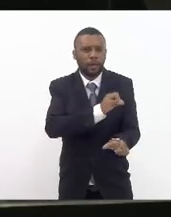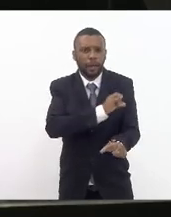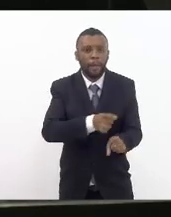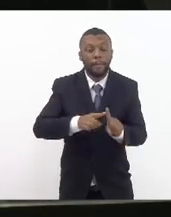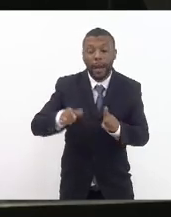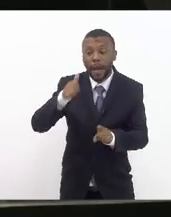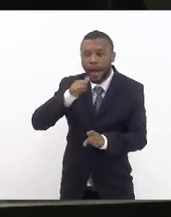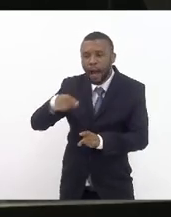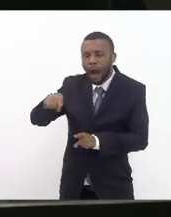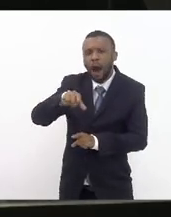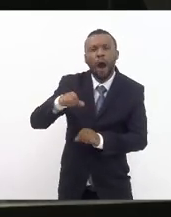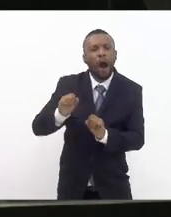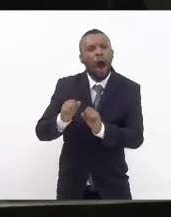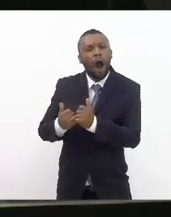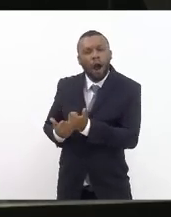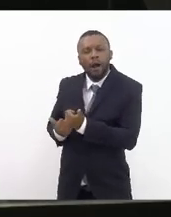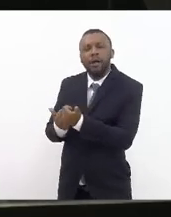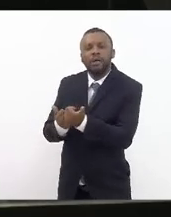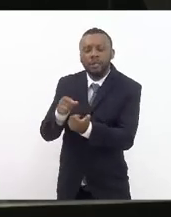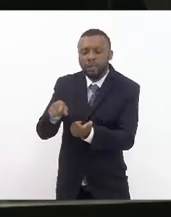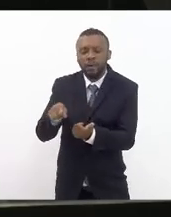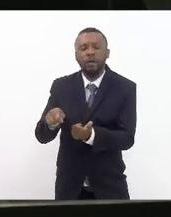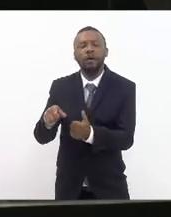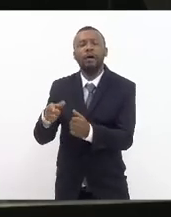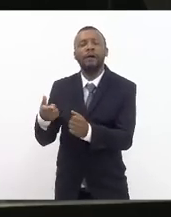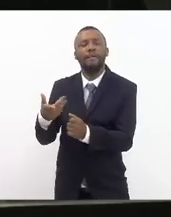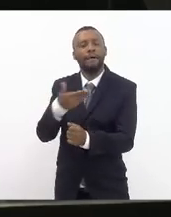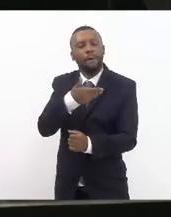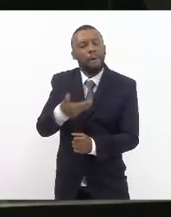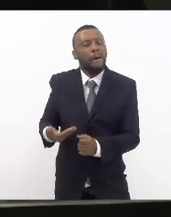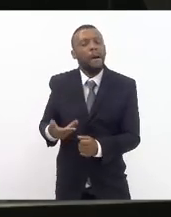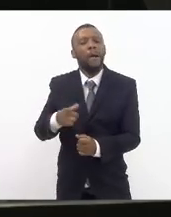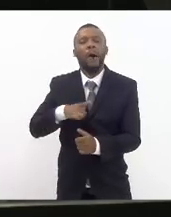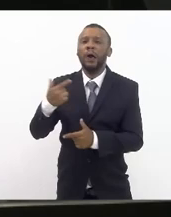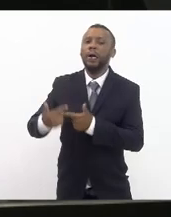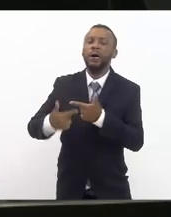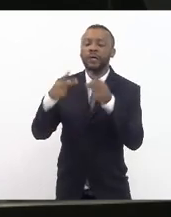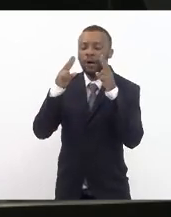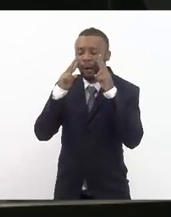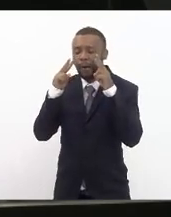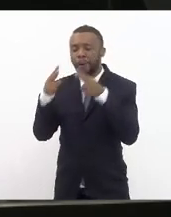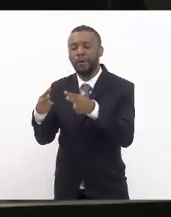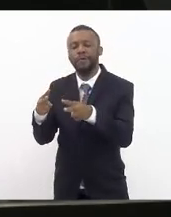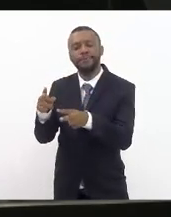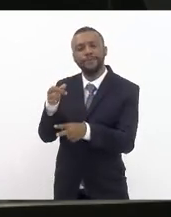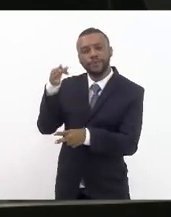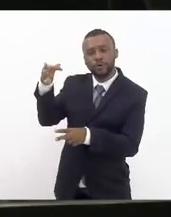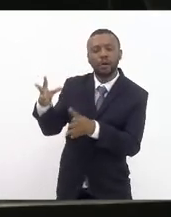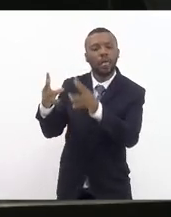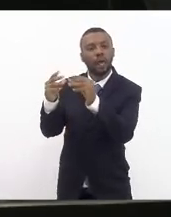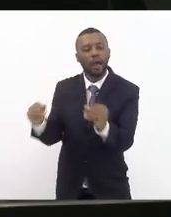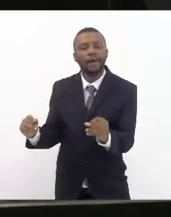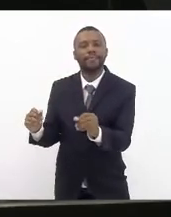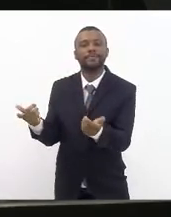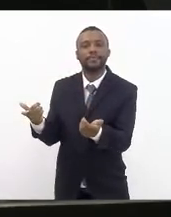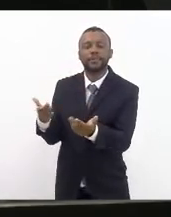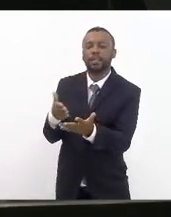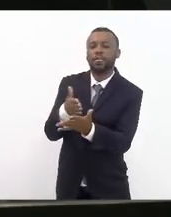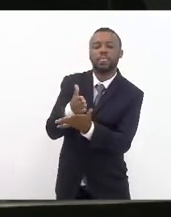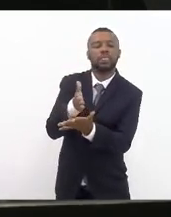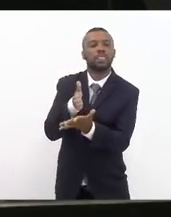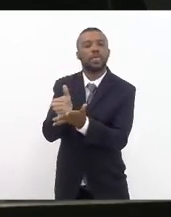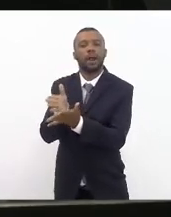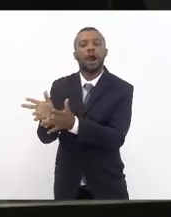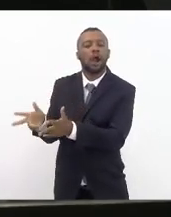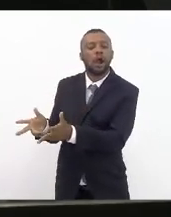ali ter o amparo do poder público e ter o seu exercício reconhecido para que acabe com esses atravessadores que